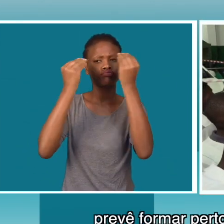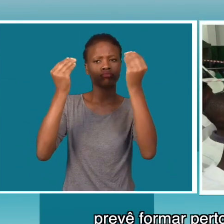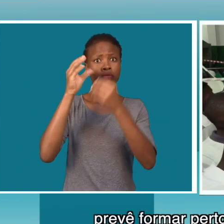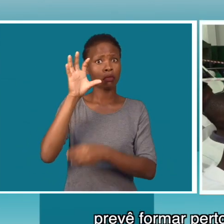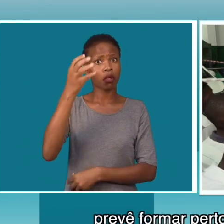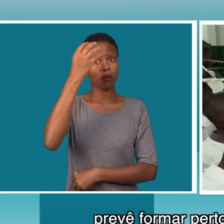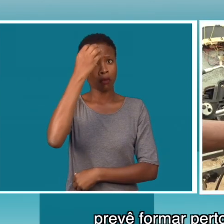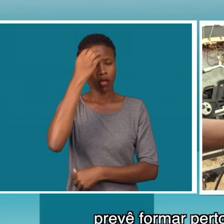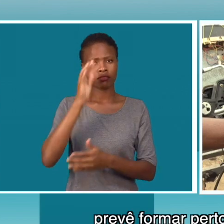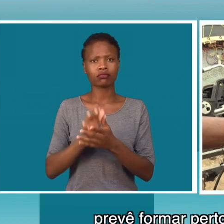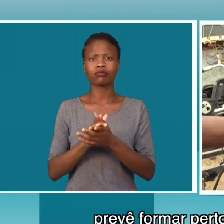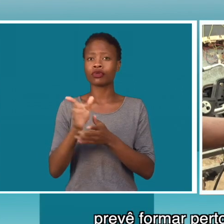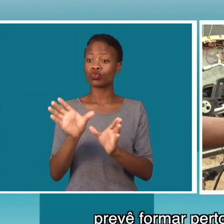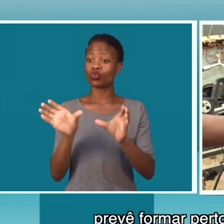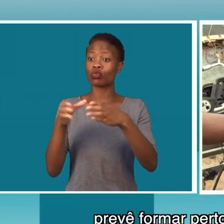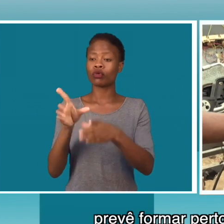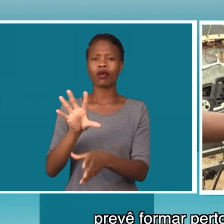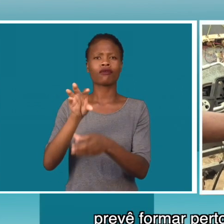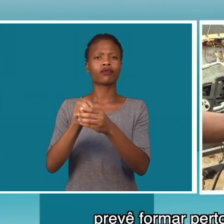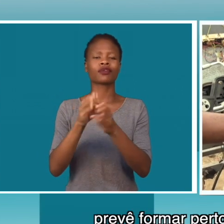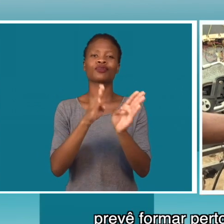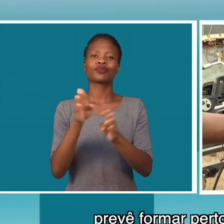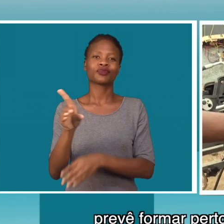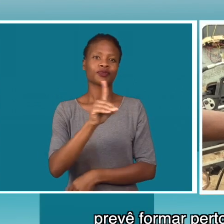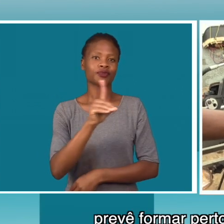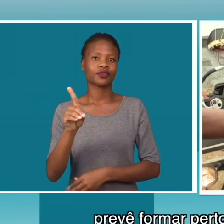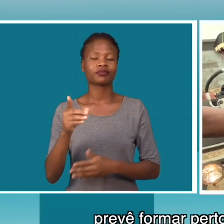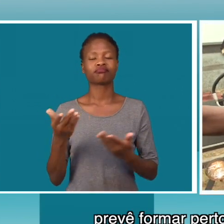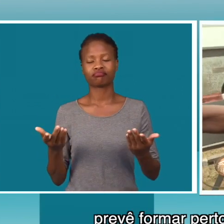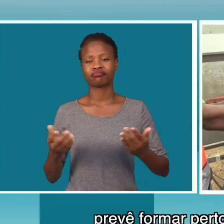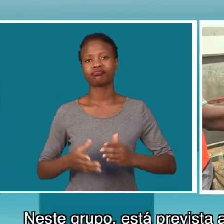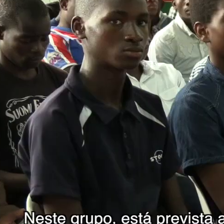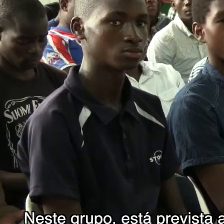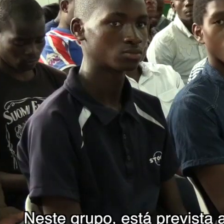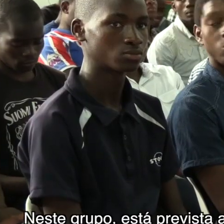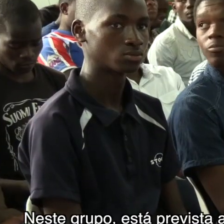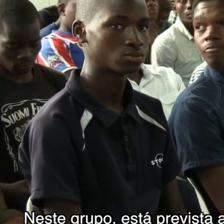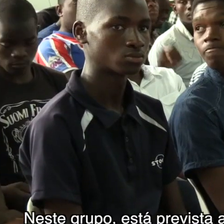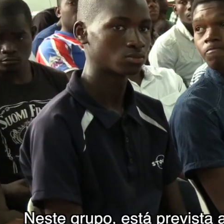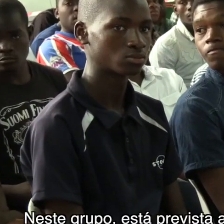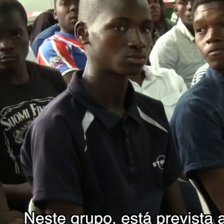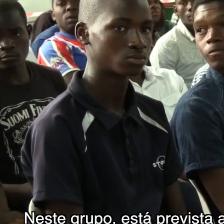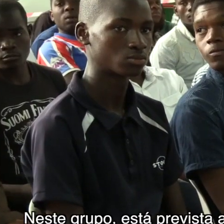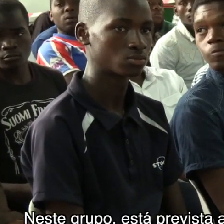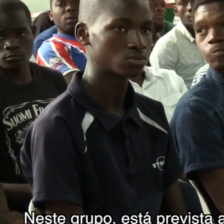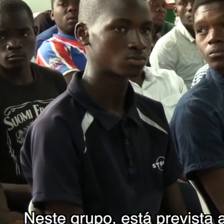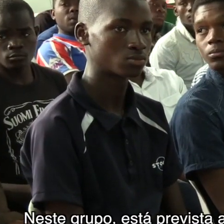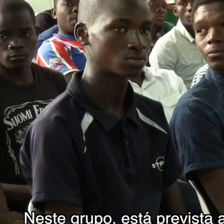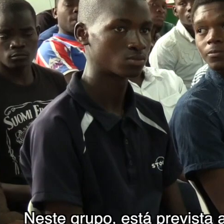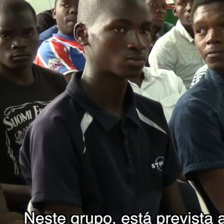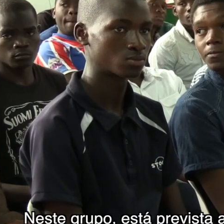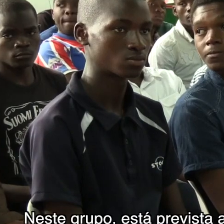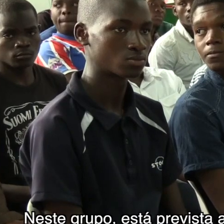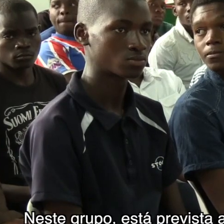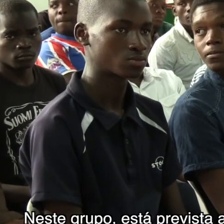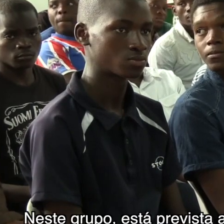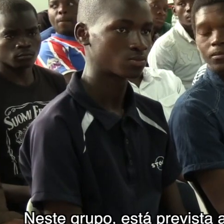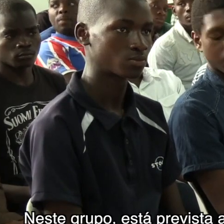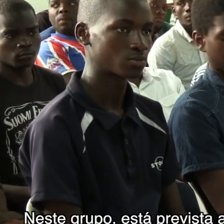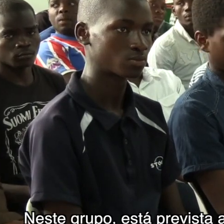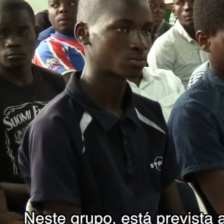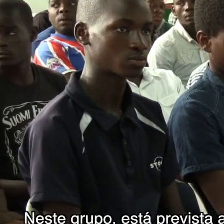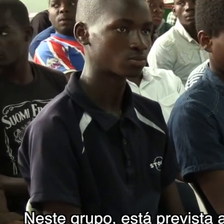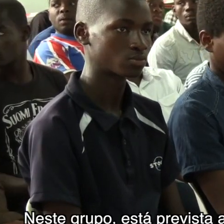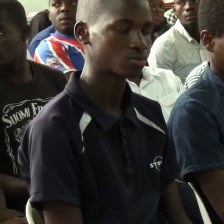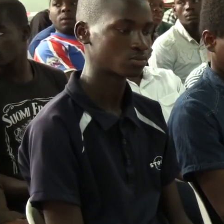mil jovens em cursos profissionalizantes naquela parcela do país. Neste grupo, está prevista a inclusão